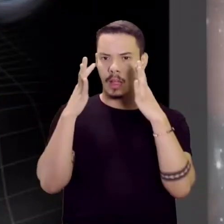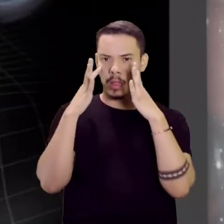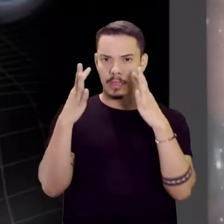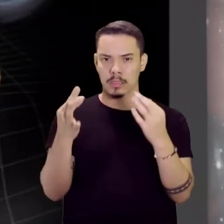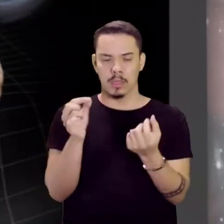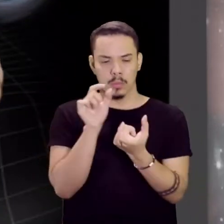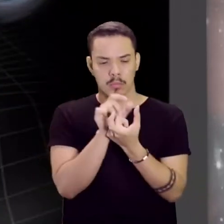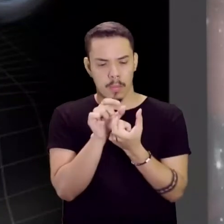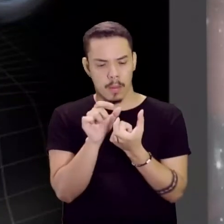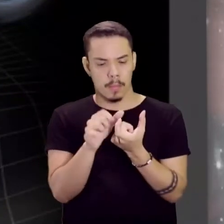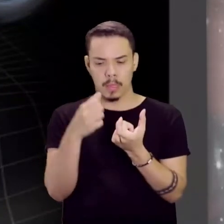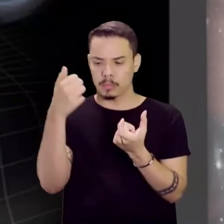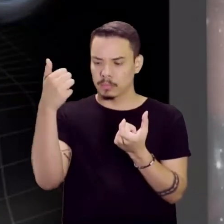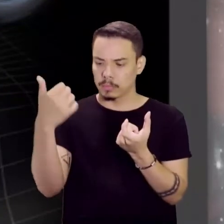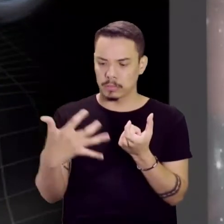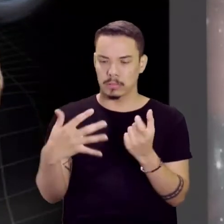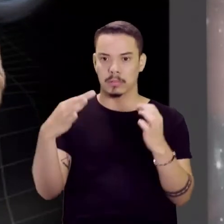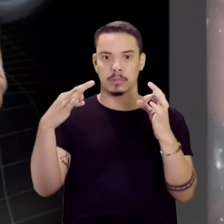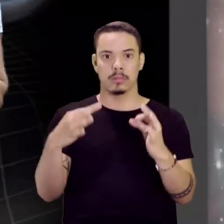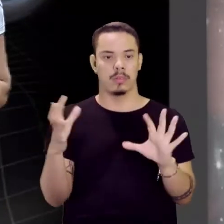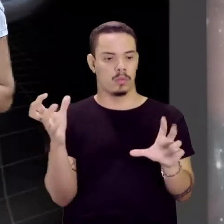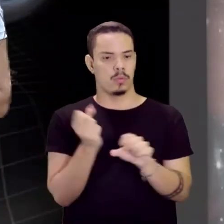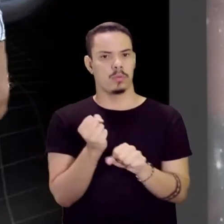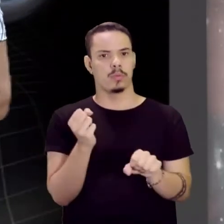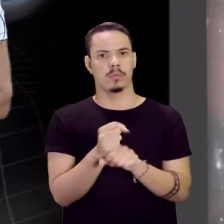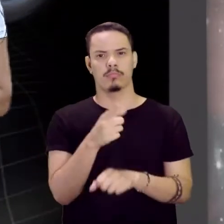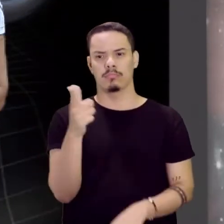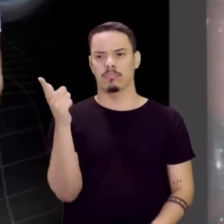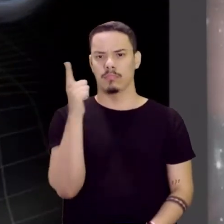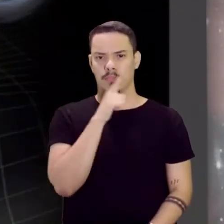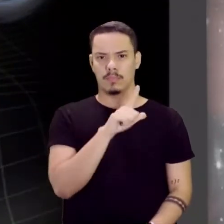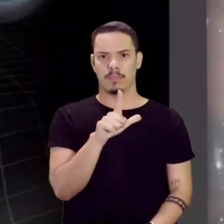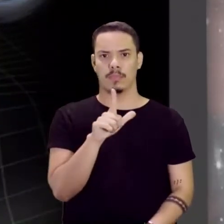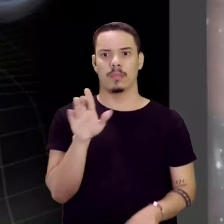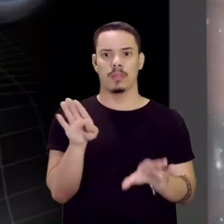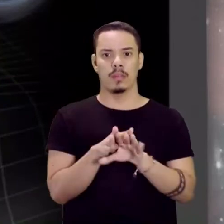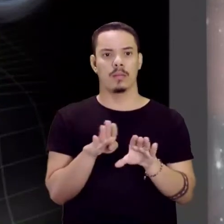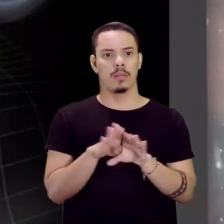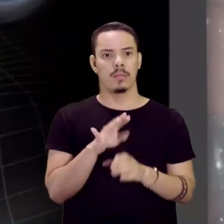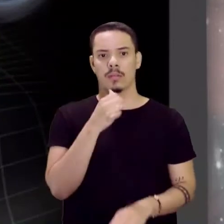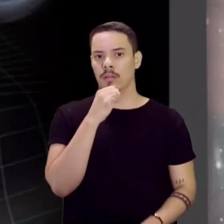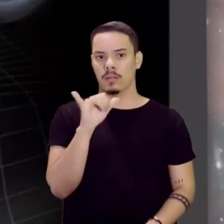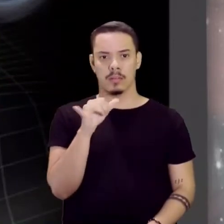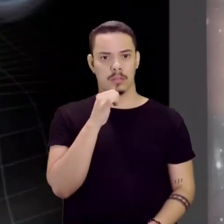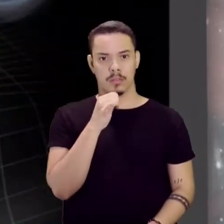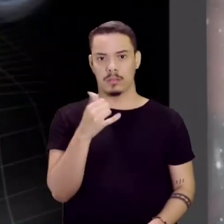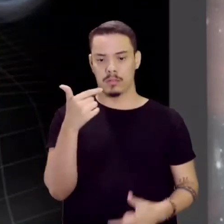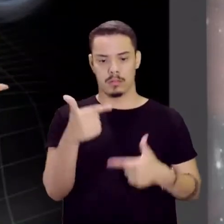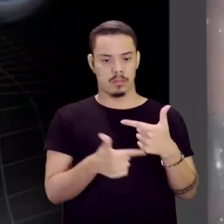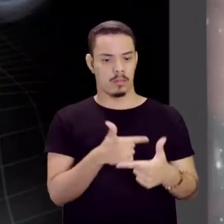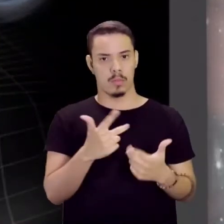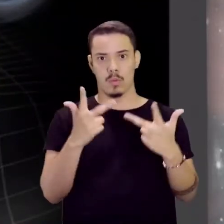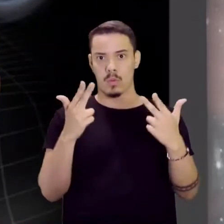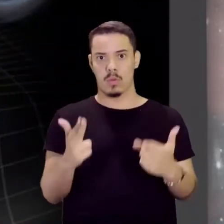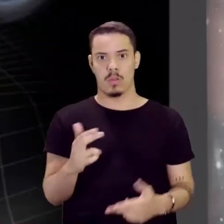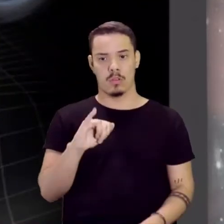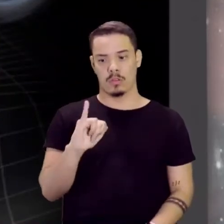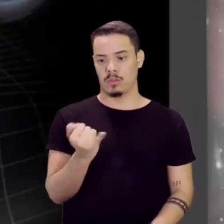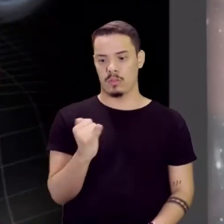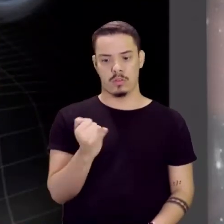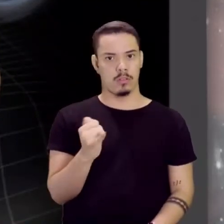nas unidades, calculou ele direitinho, você consegue, não é? E energia e trabalho tem a mesma unidade de medida que é joule, né?